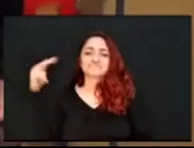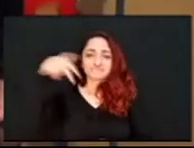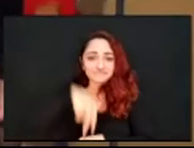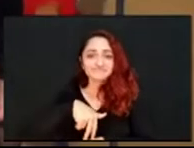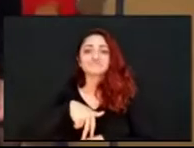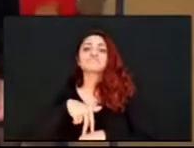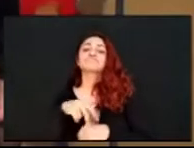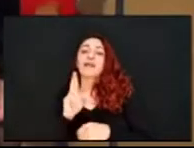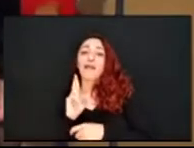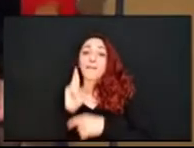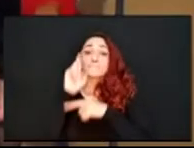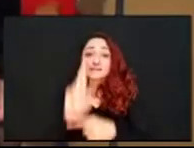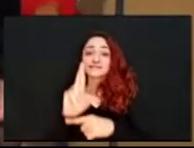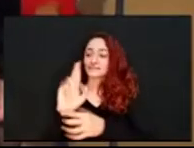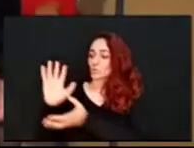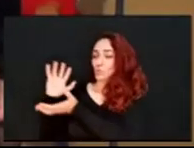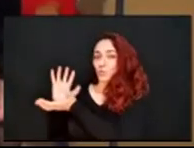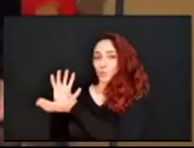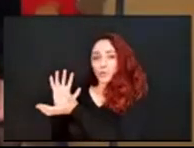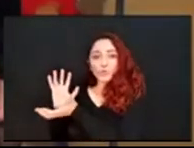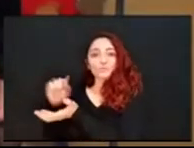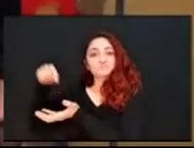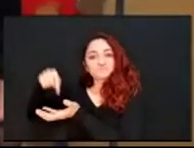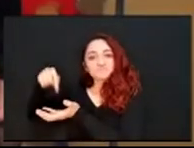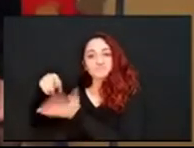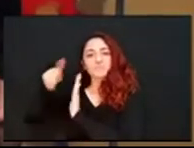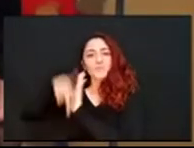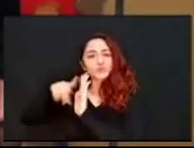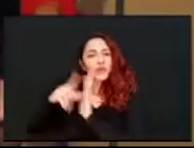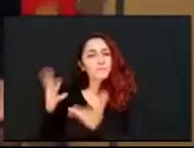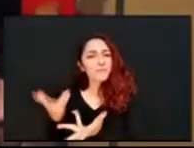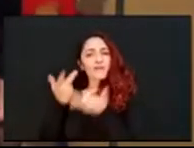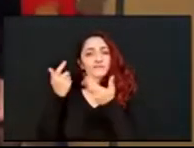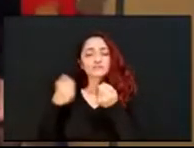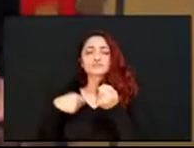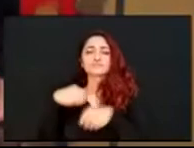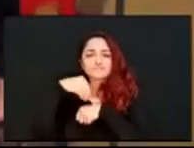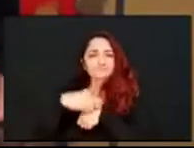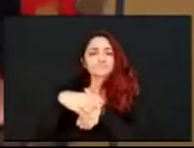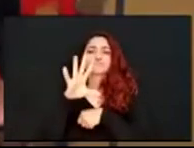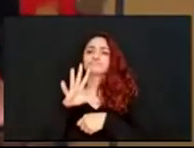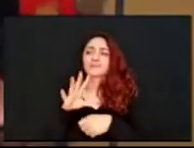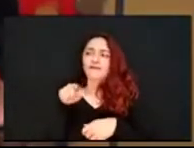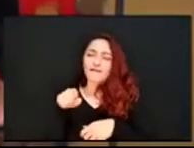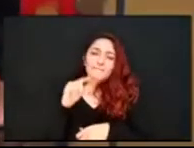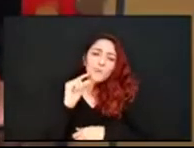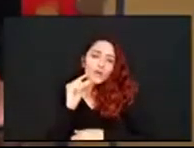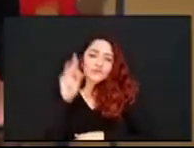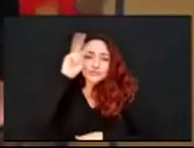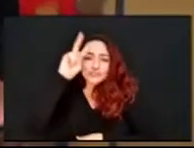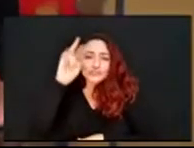todo time aí desse projeto maravilhoso vou contar um pouquinho da história dele né É